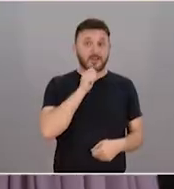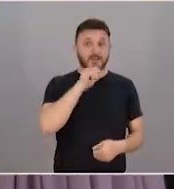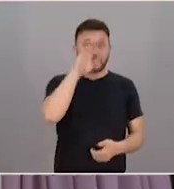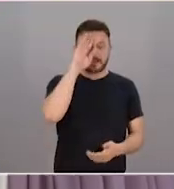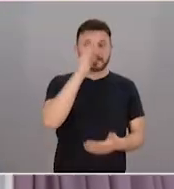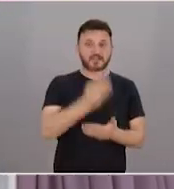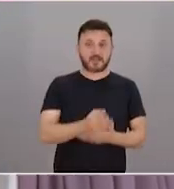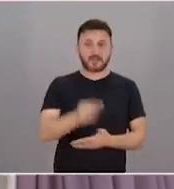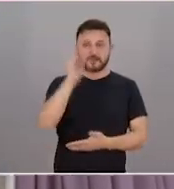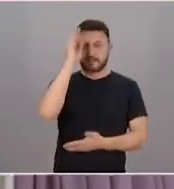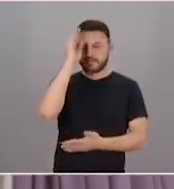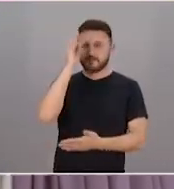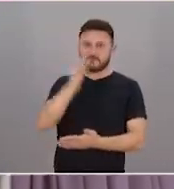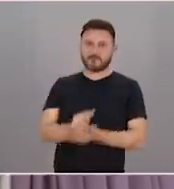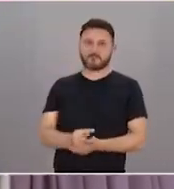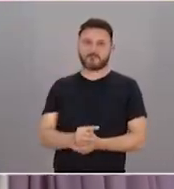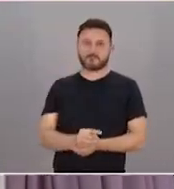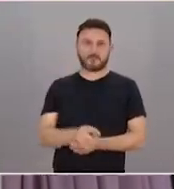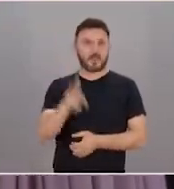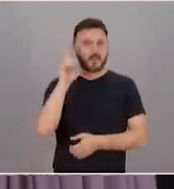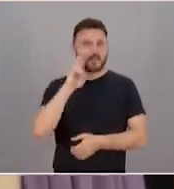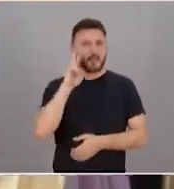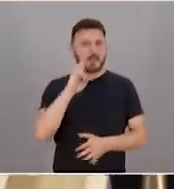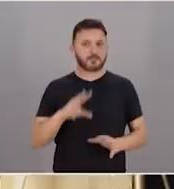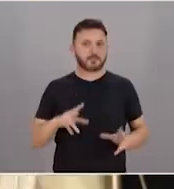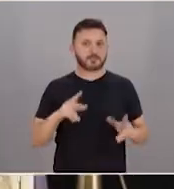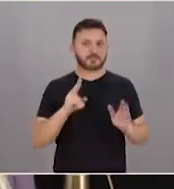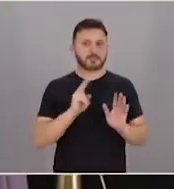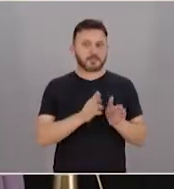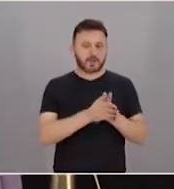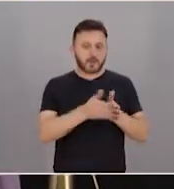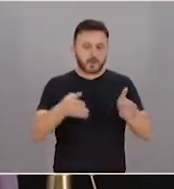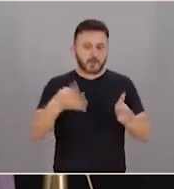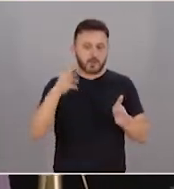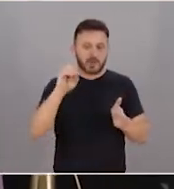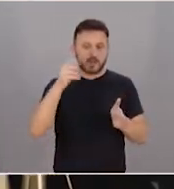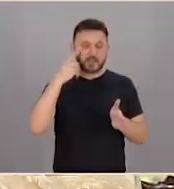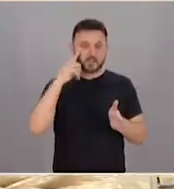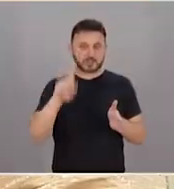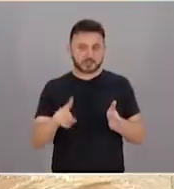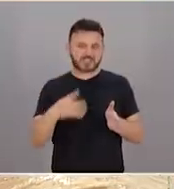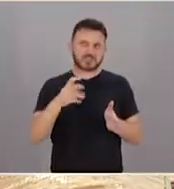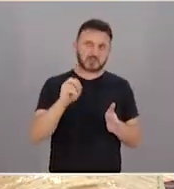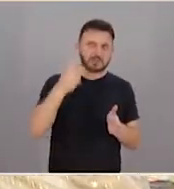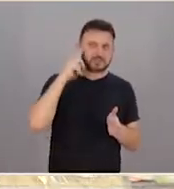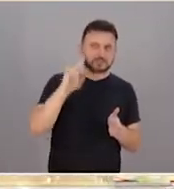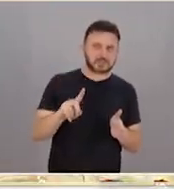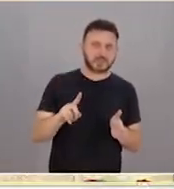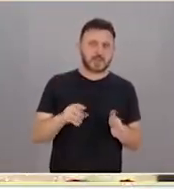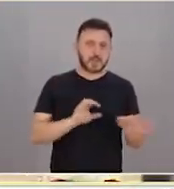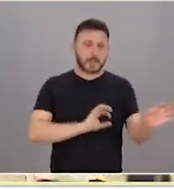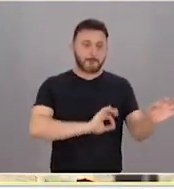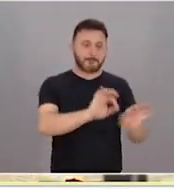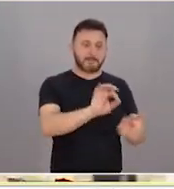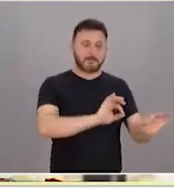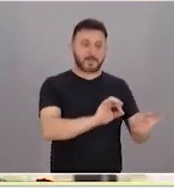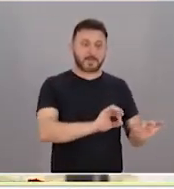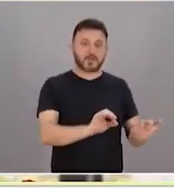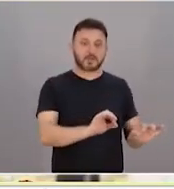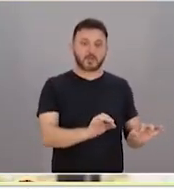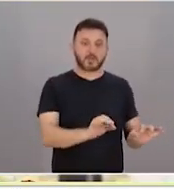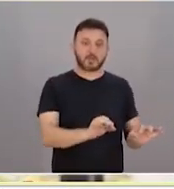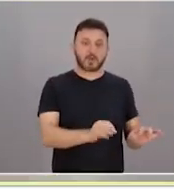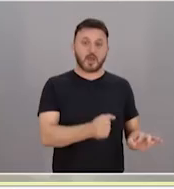Lembremos que as aparições, e foi todo o tempo pascal, foi preparando os apóstolos para